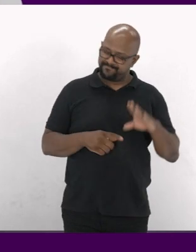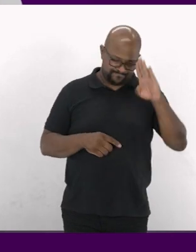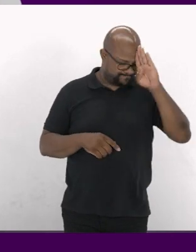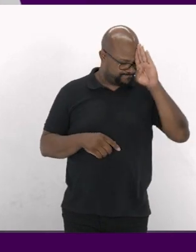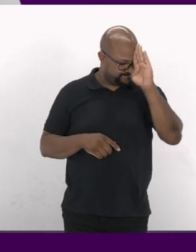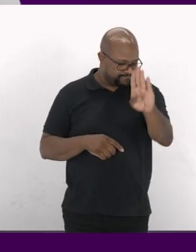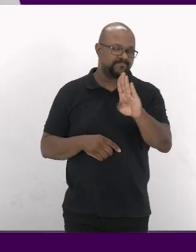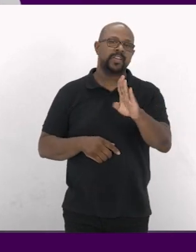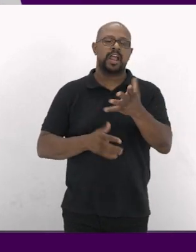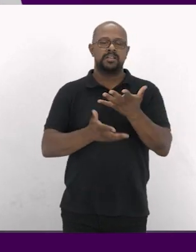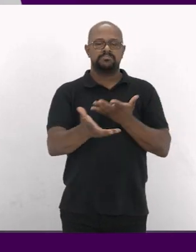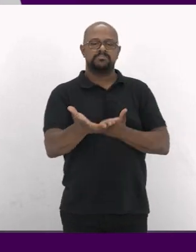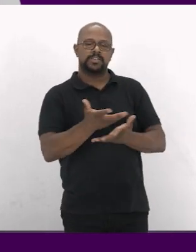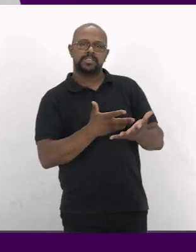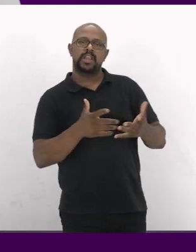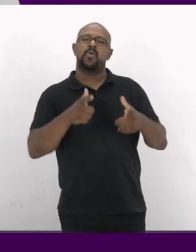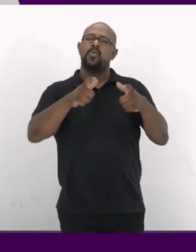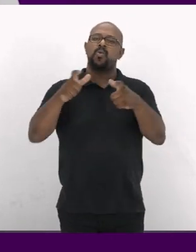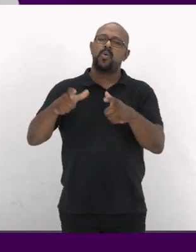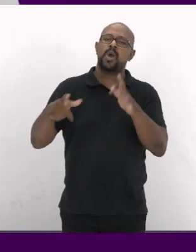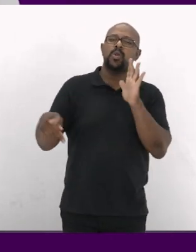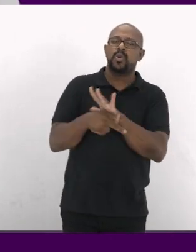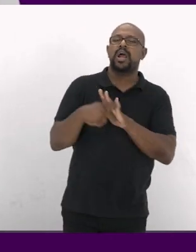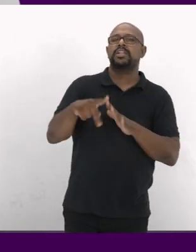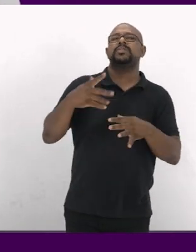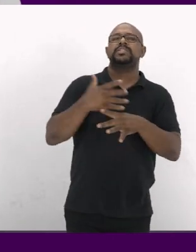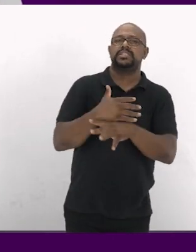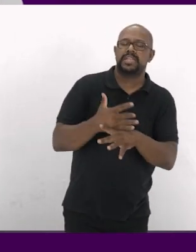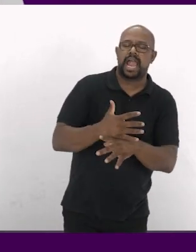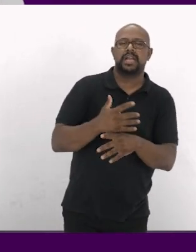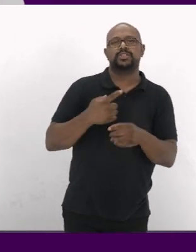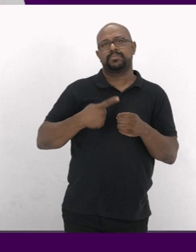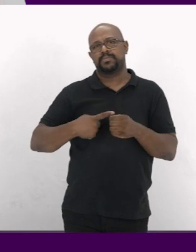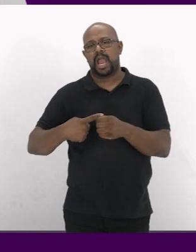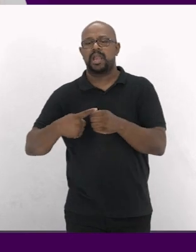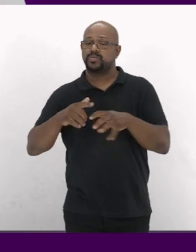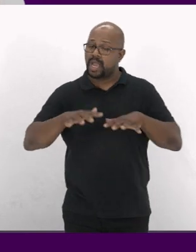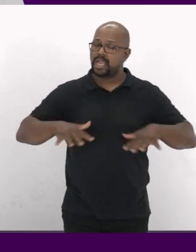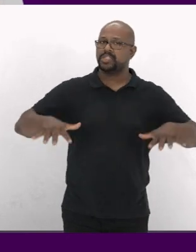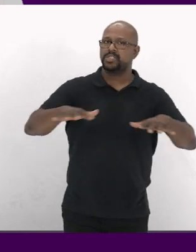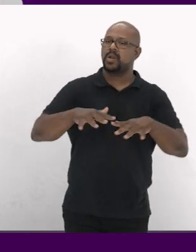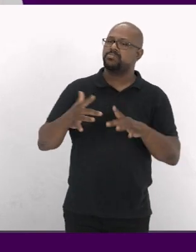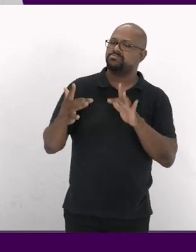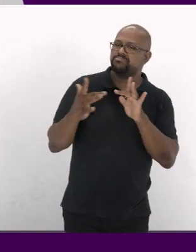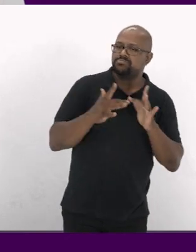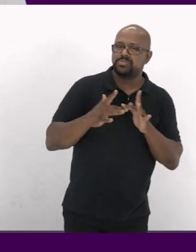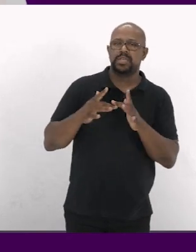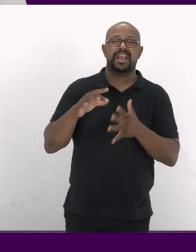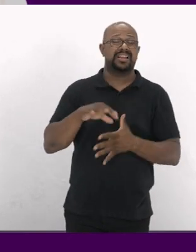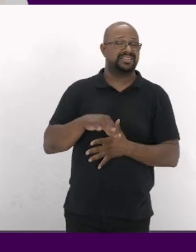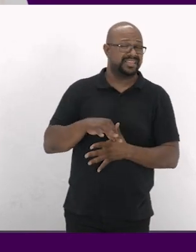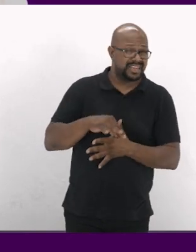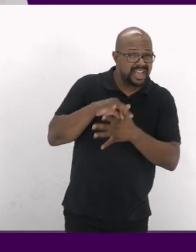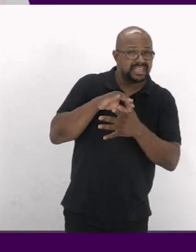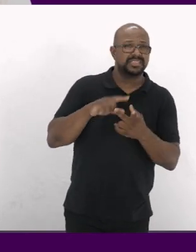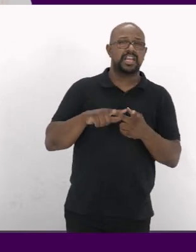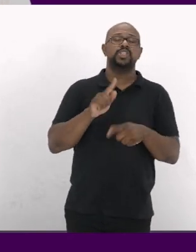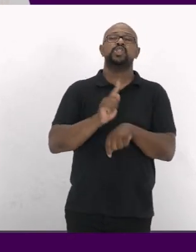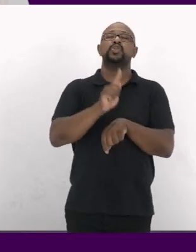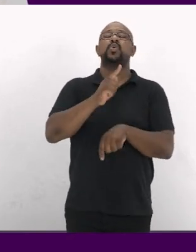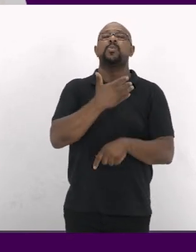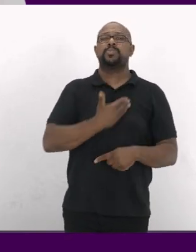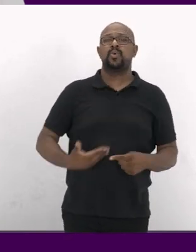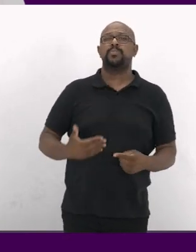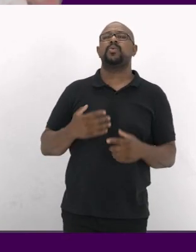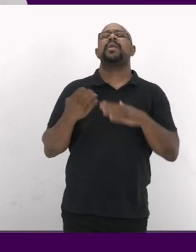É fundamental a relação com os atores locais de sua cidade, de seu bairro, de sua região. Que as lideranças, os